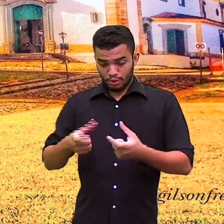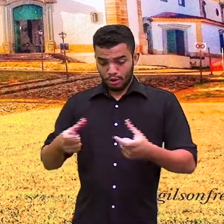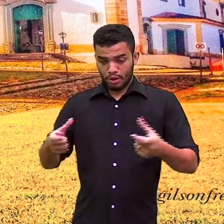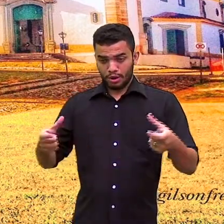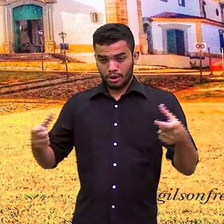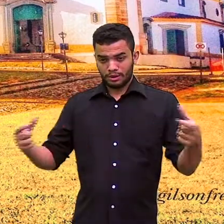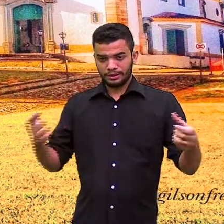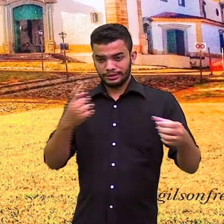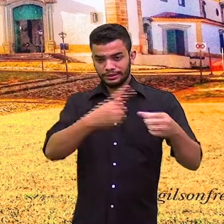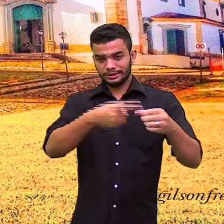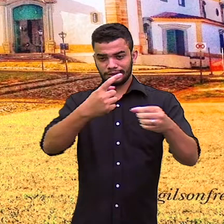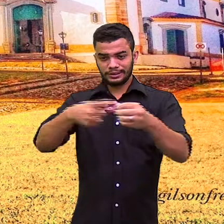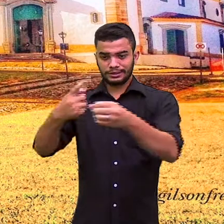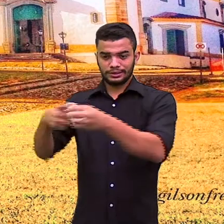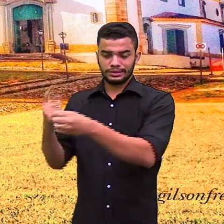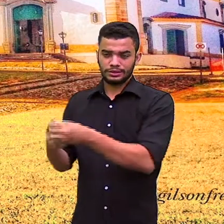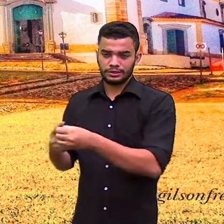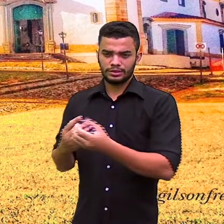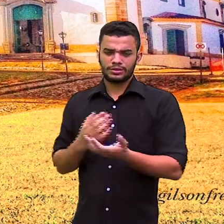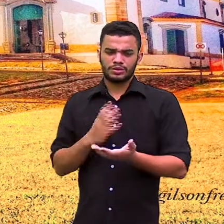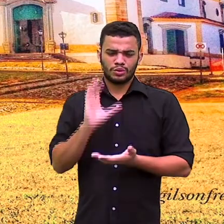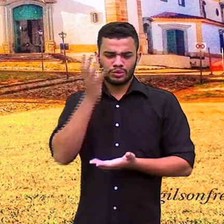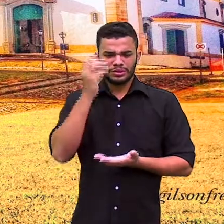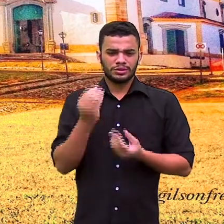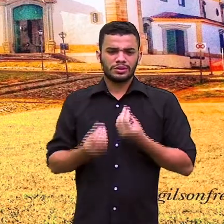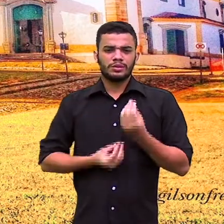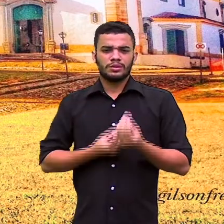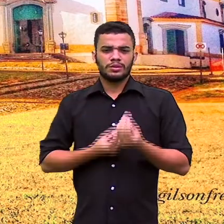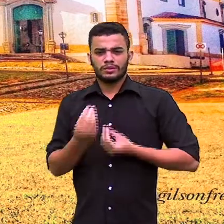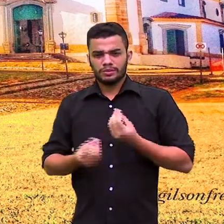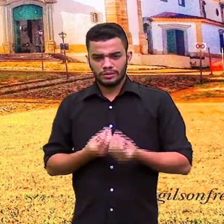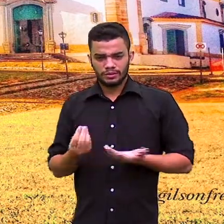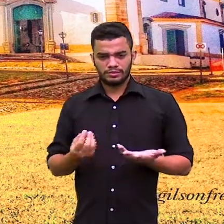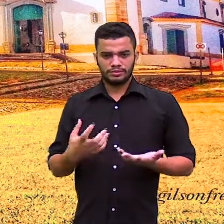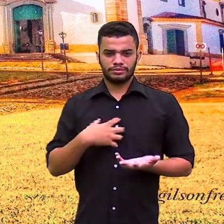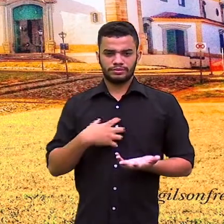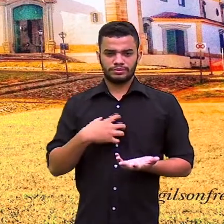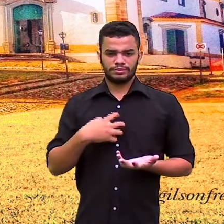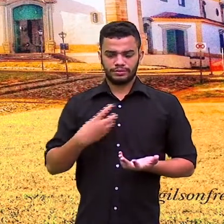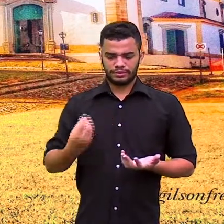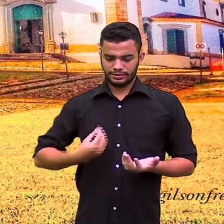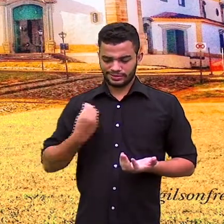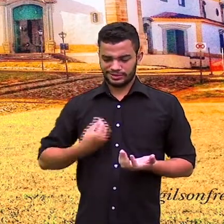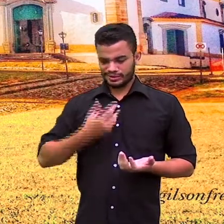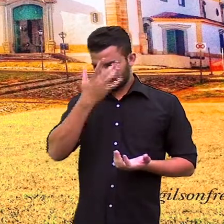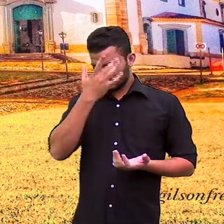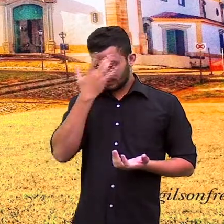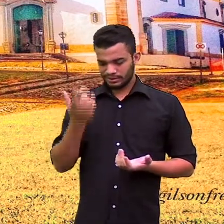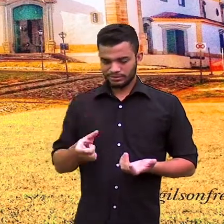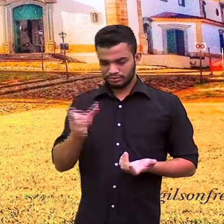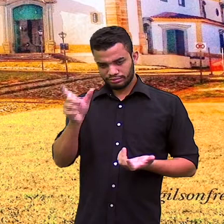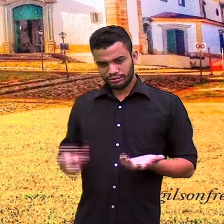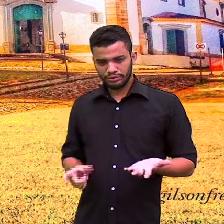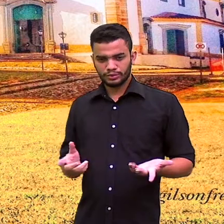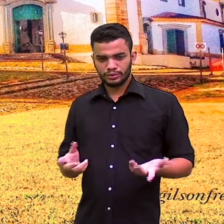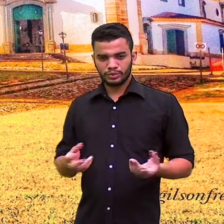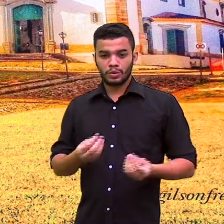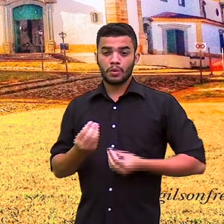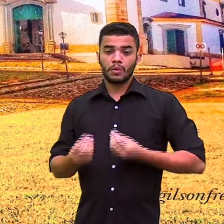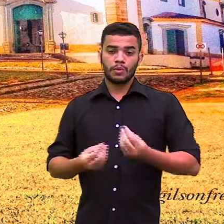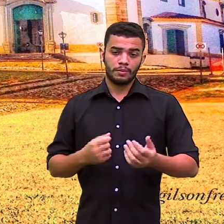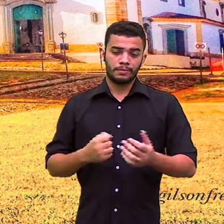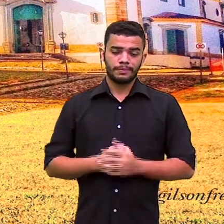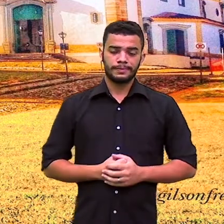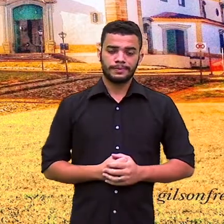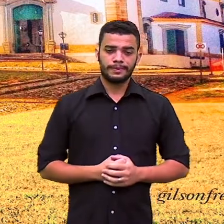quais foram as suas demandas, as suas necessidades e o que ocasionou após. Vamos